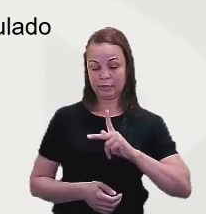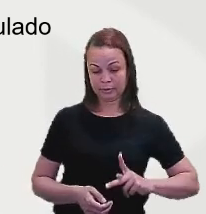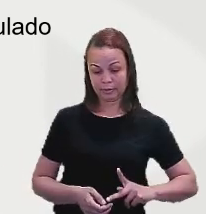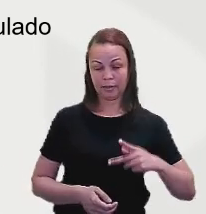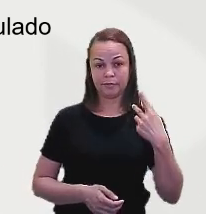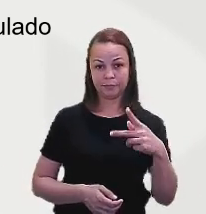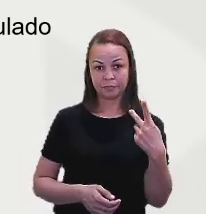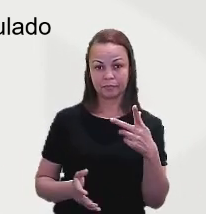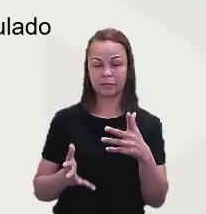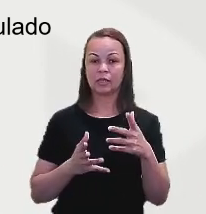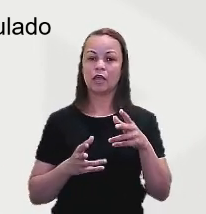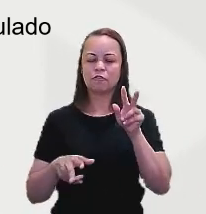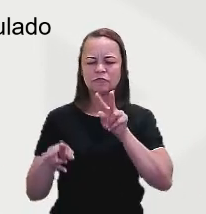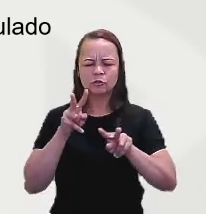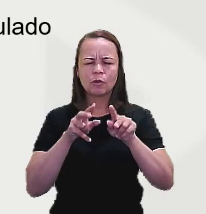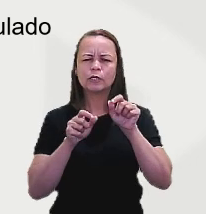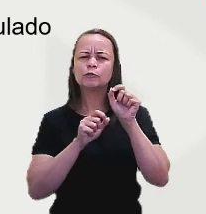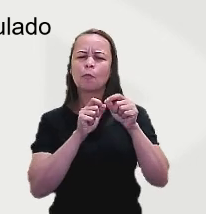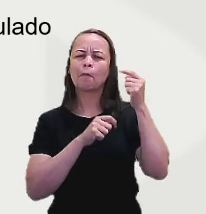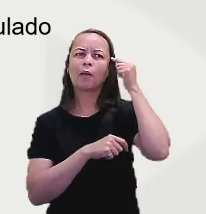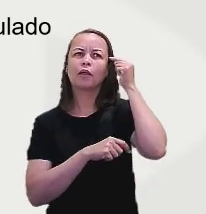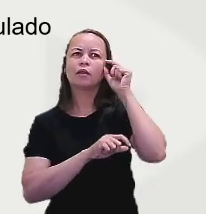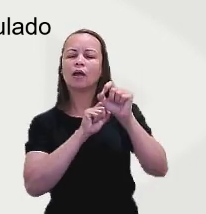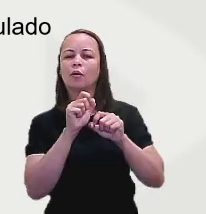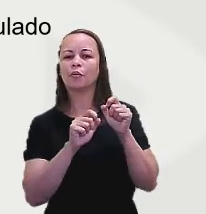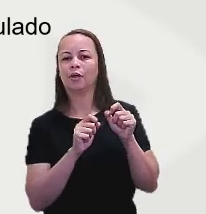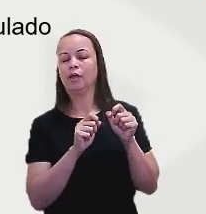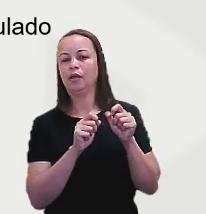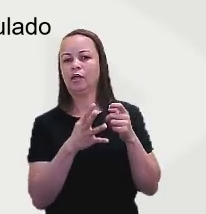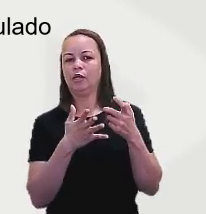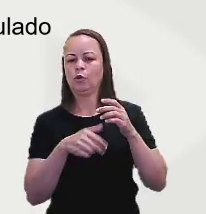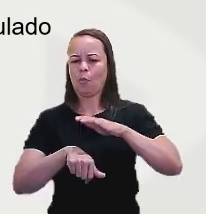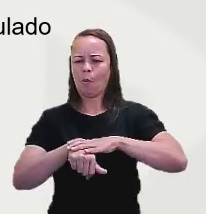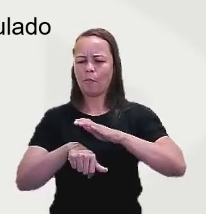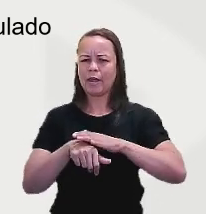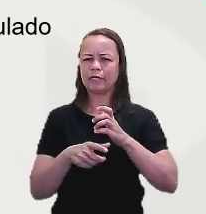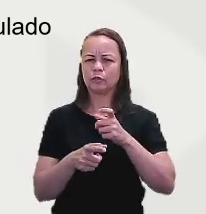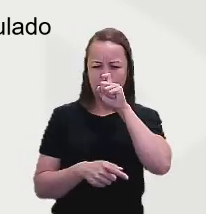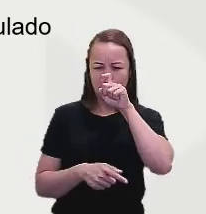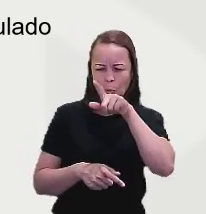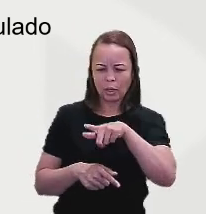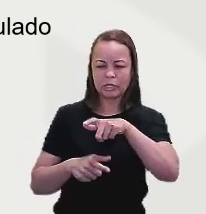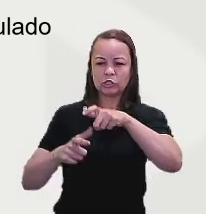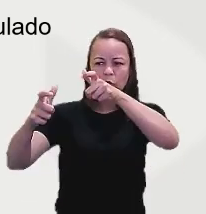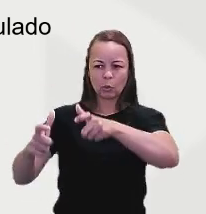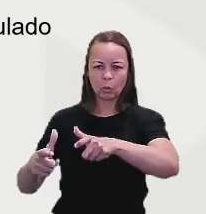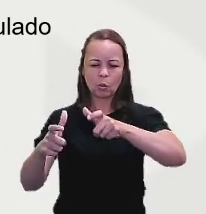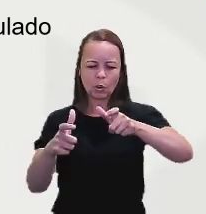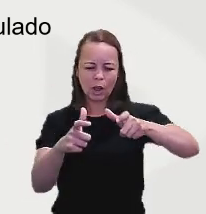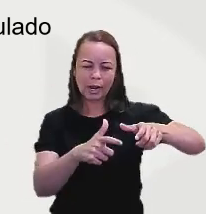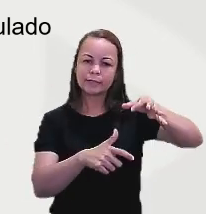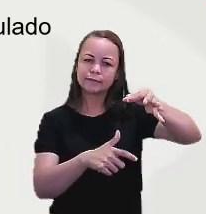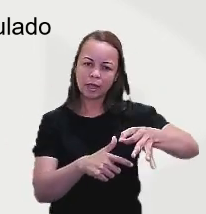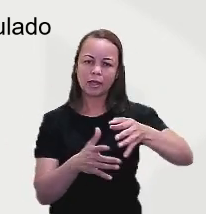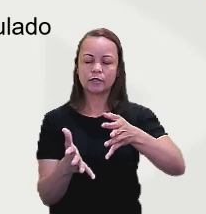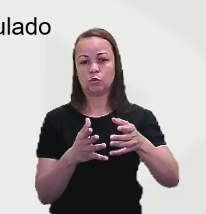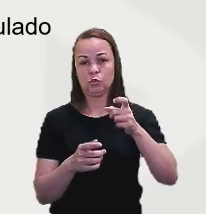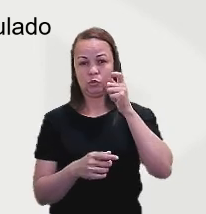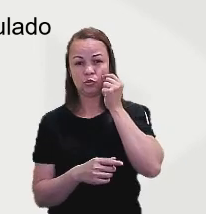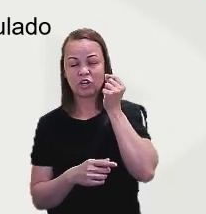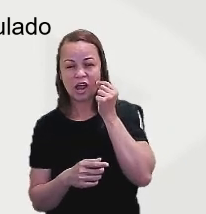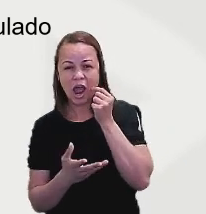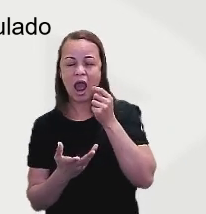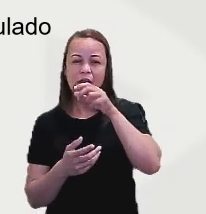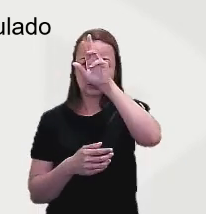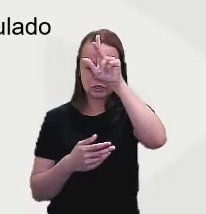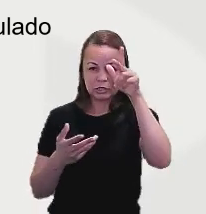Alves, ele visualizou que, a partir do momento que os lixos forem pelo lugar correto e os ratos e os